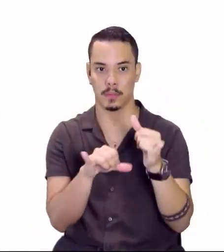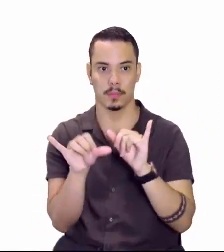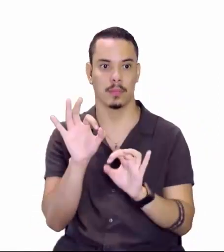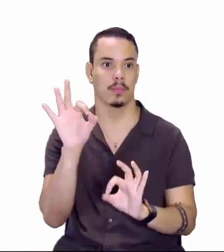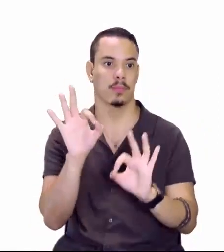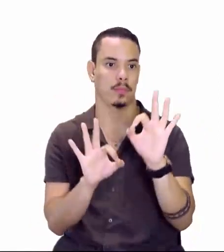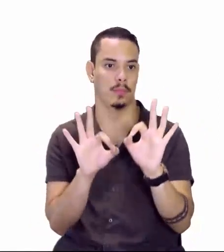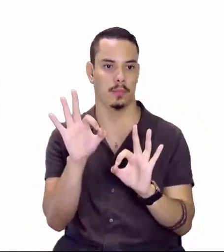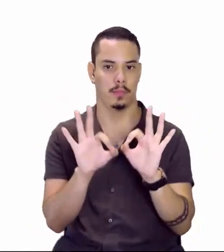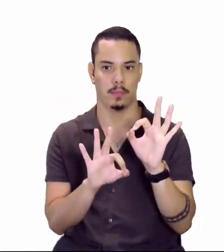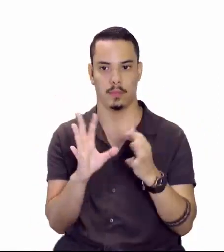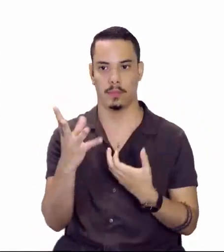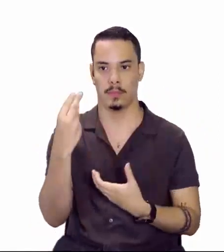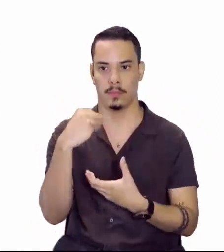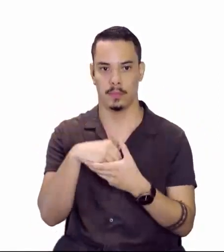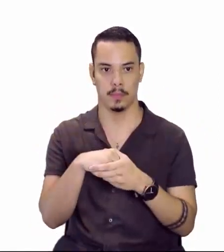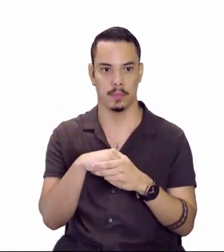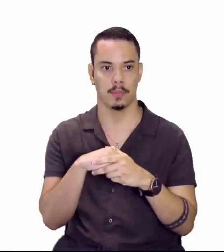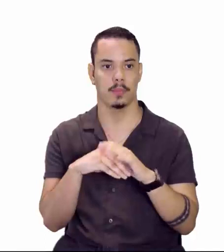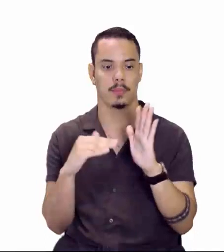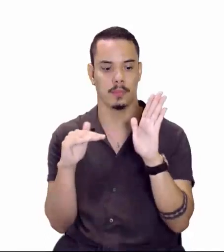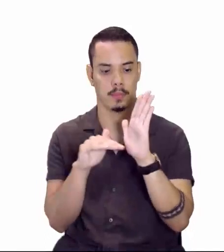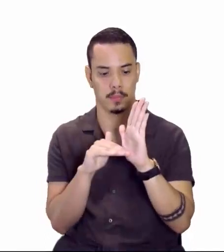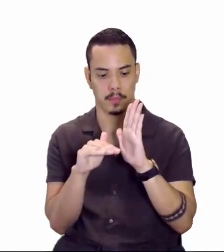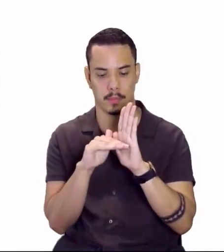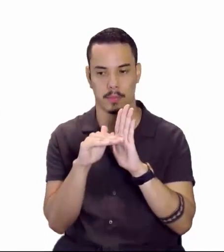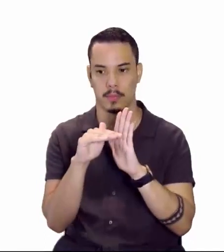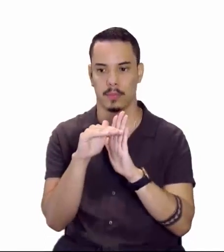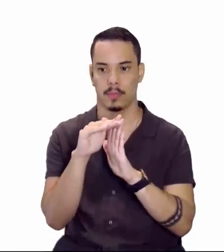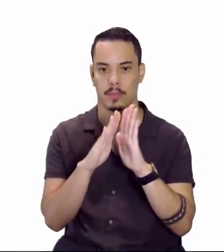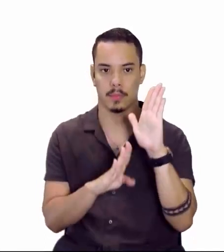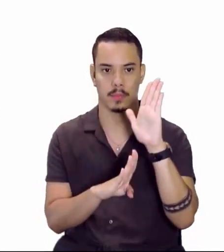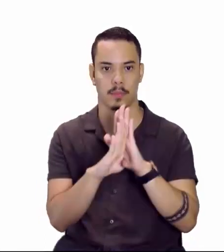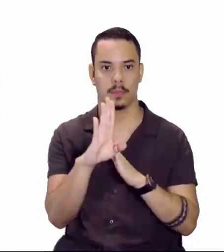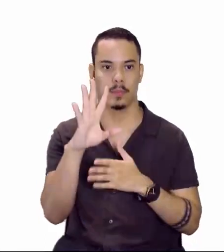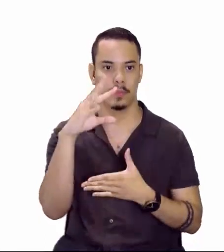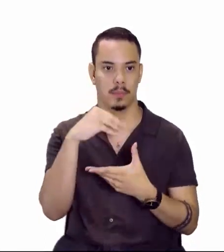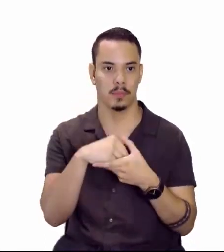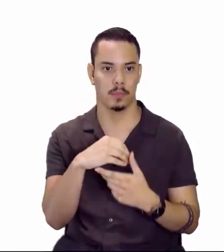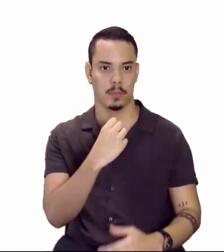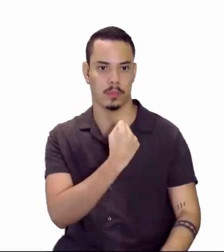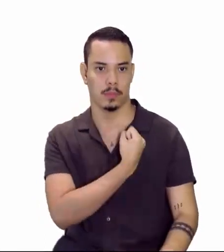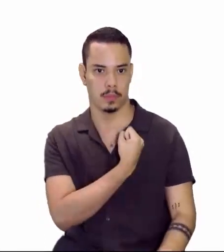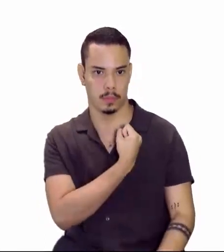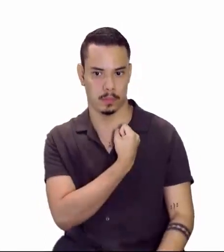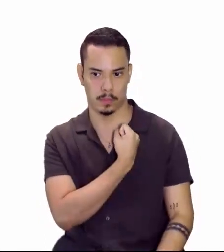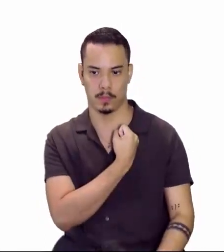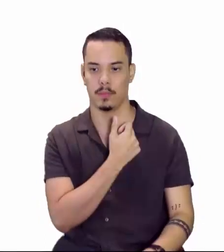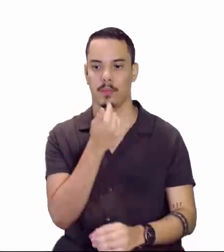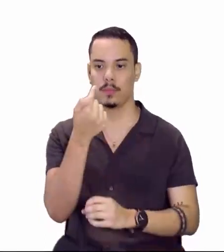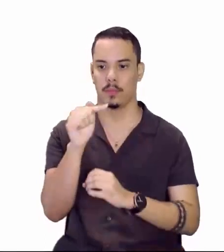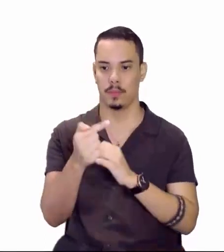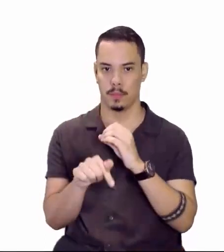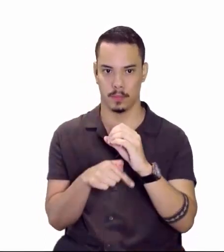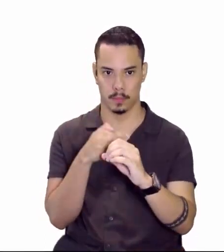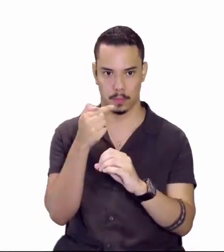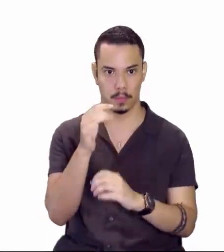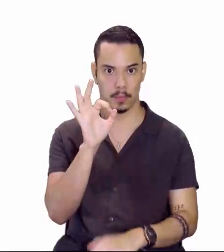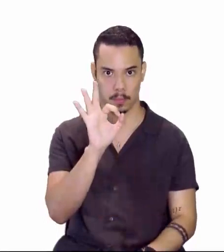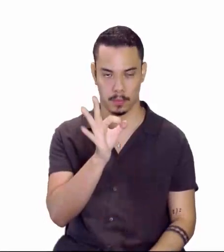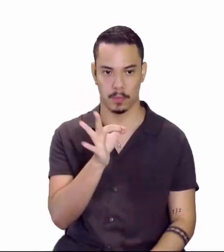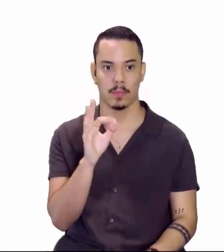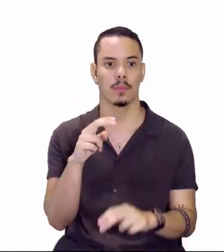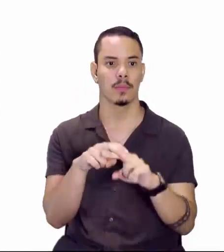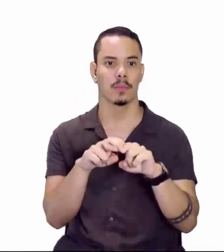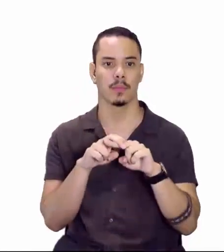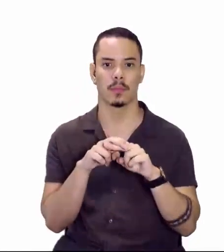organizados na ordem crescente de número atômico. Então,